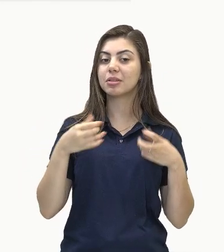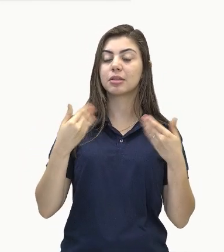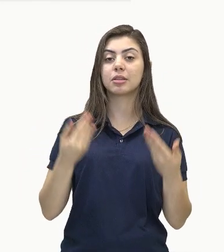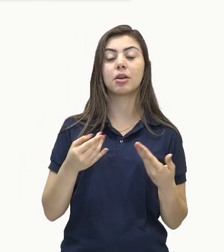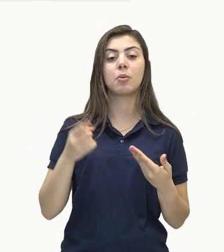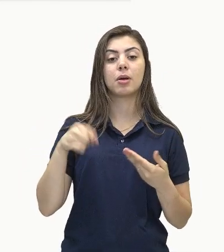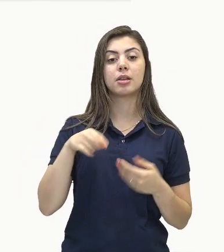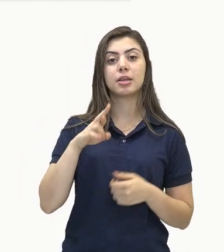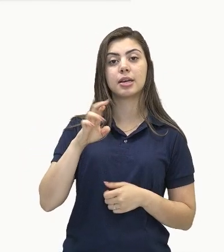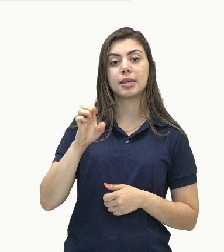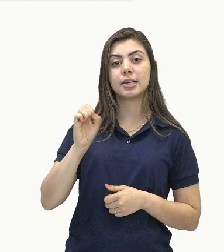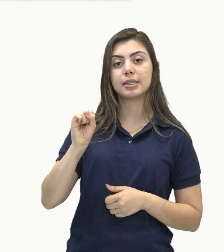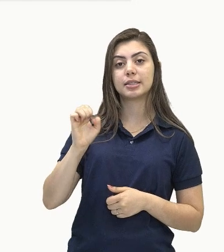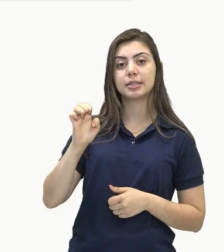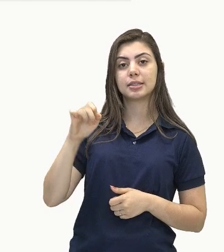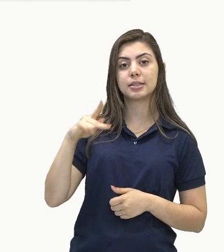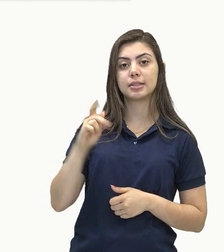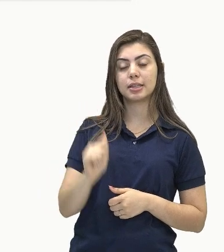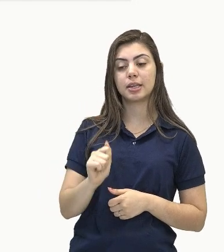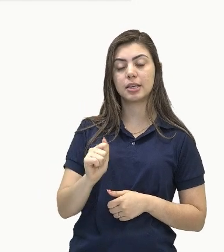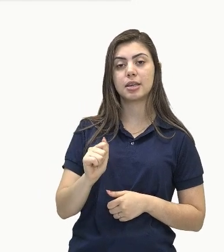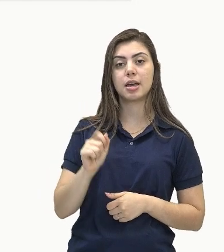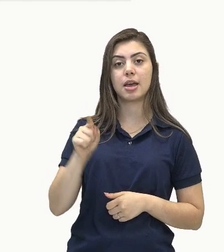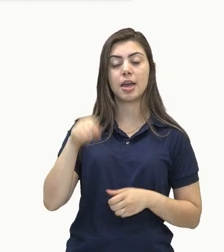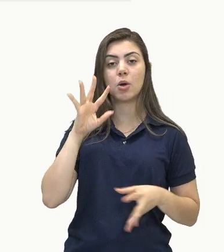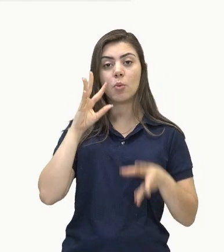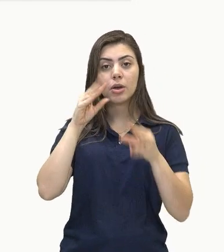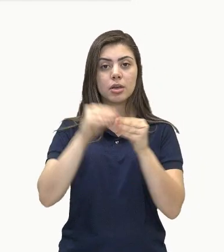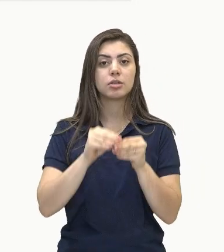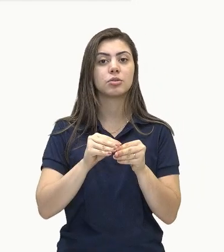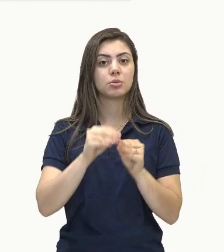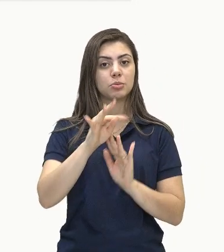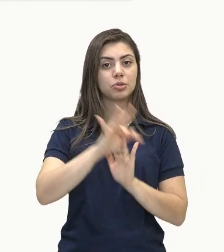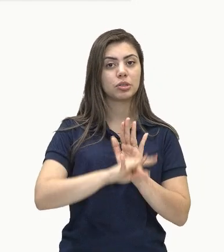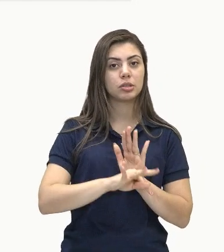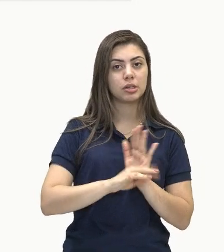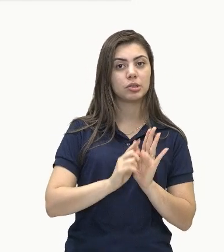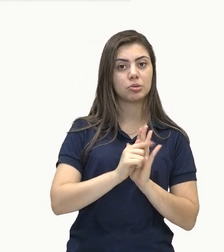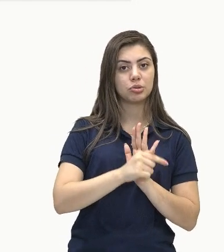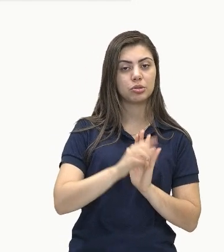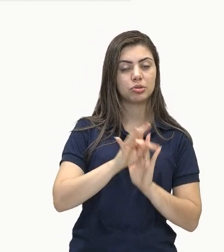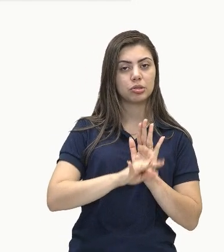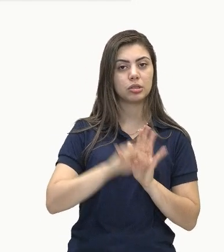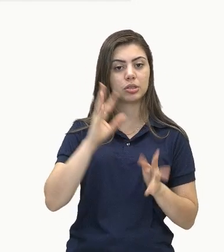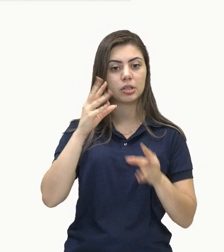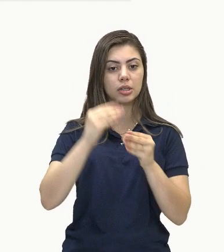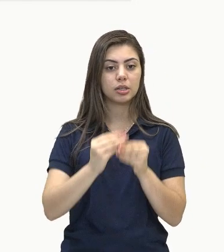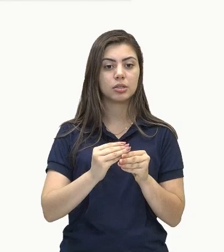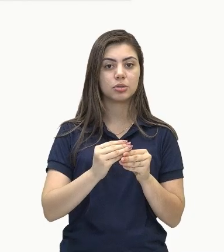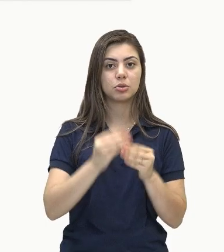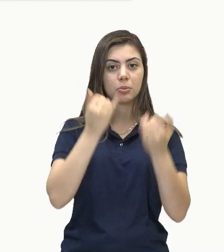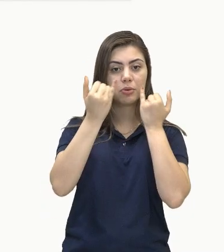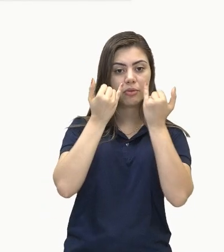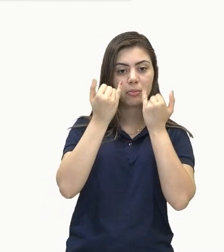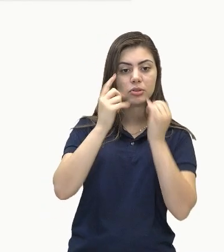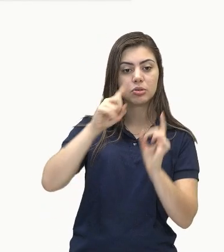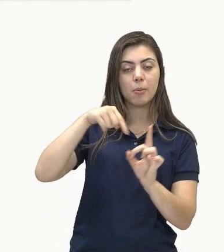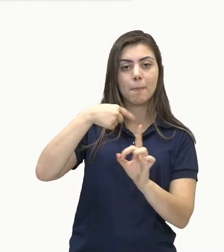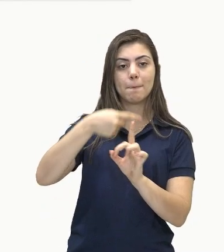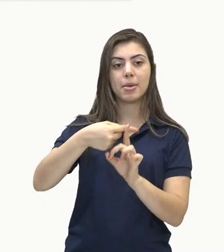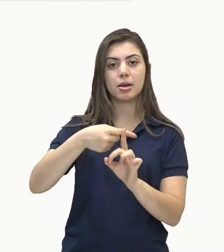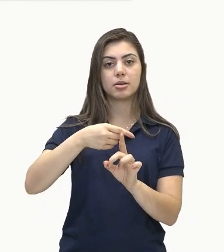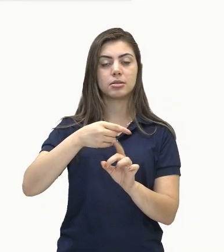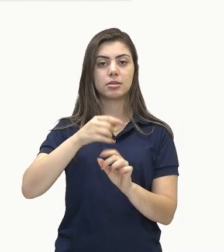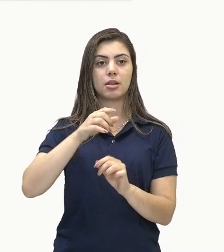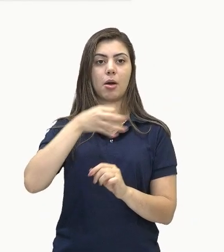gênero textual que junta um resumo informativo e uma avaliação crítica.